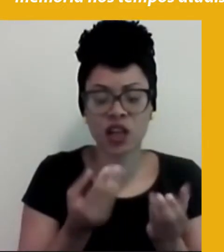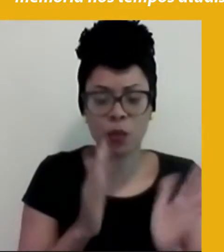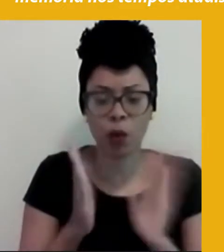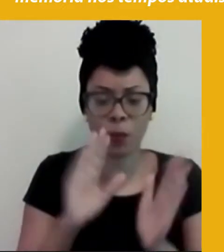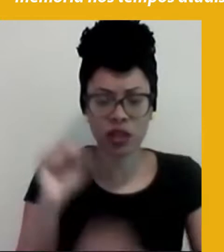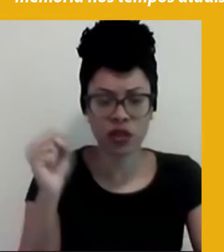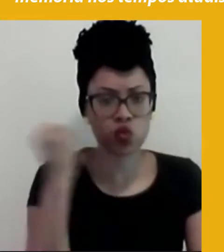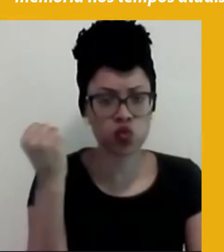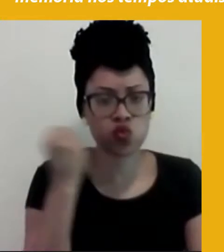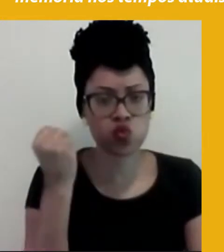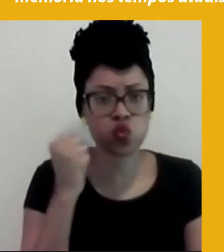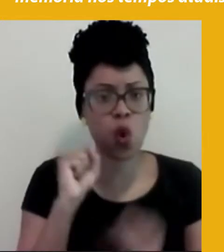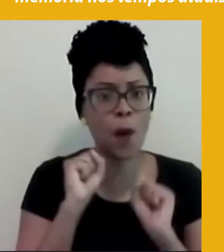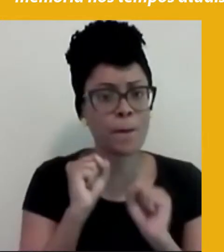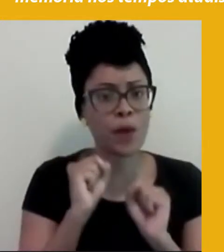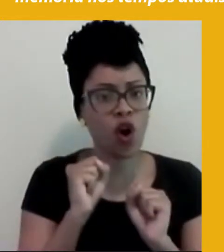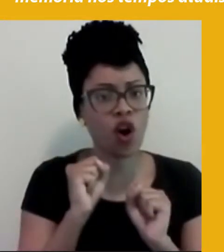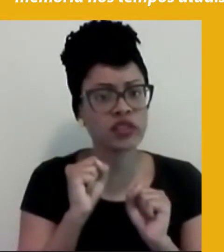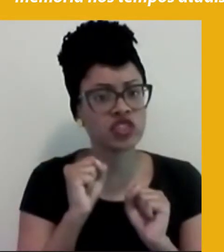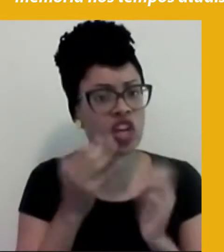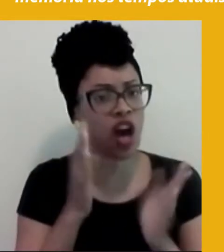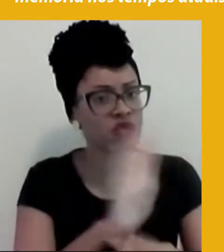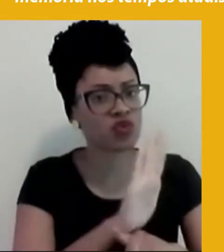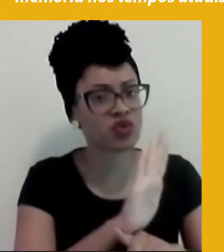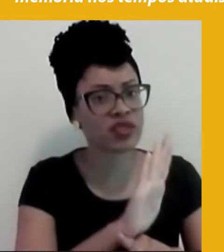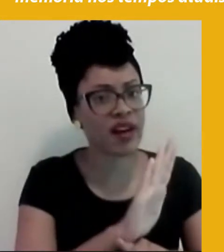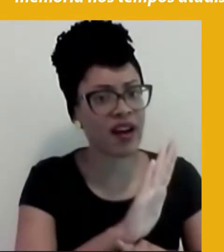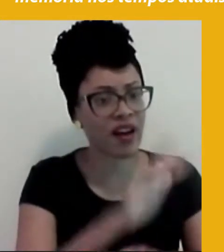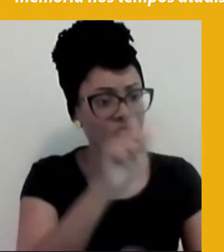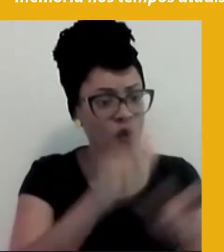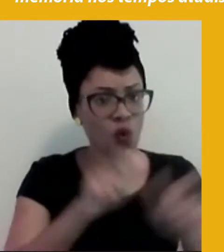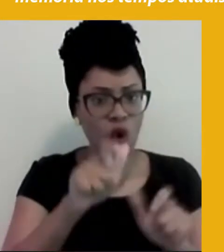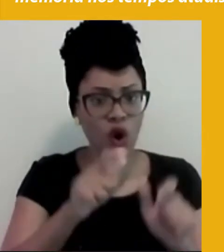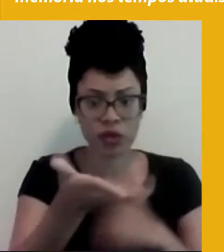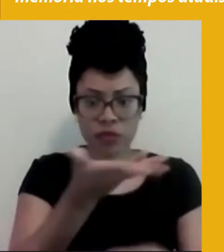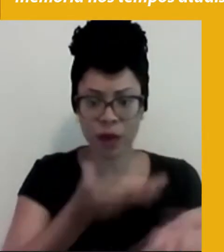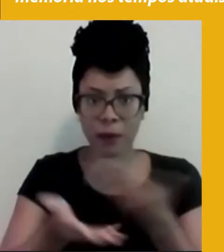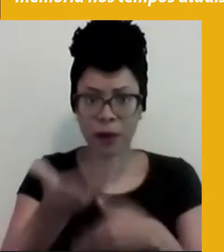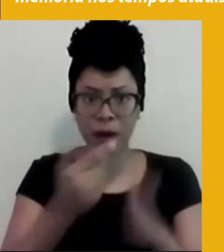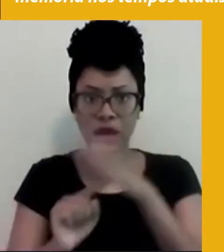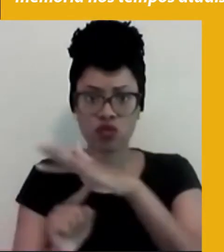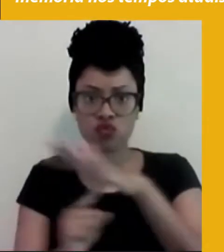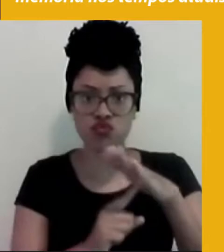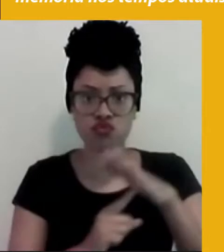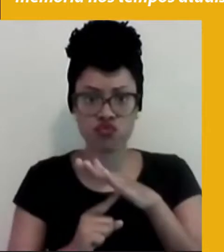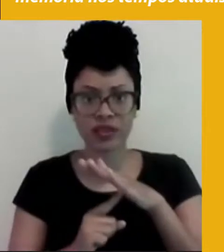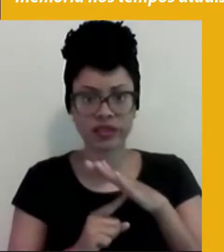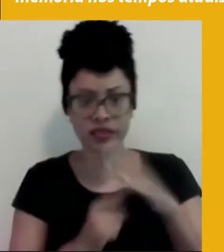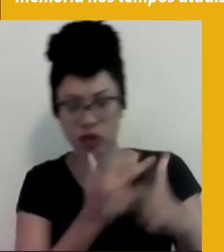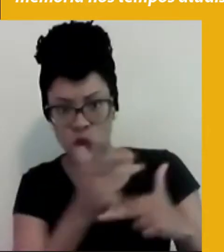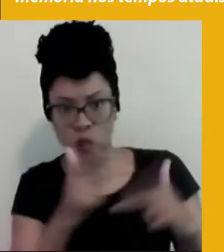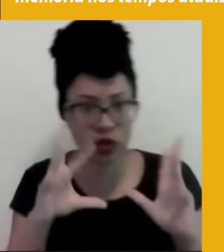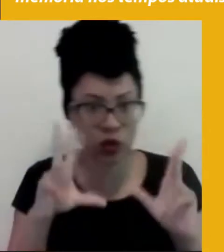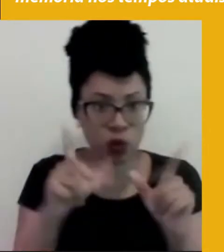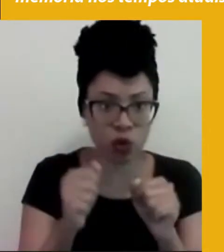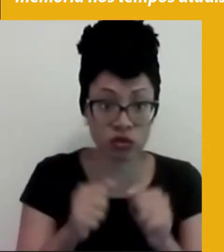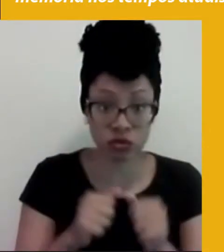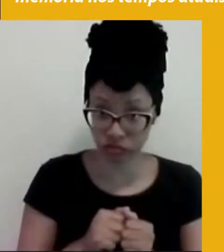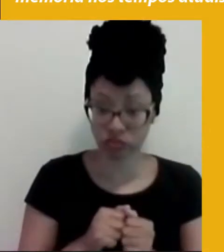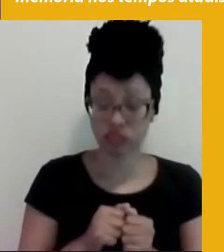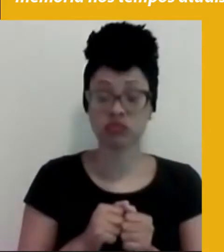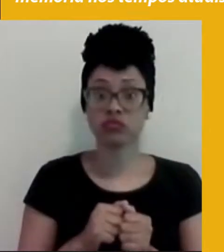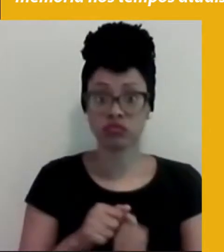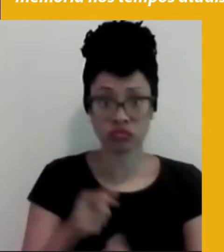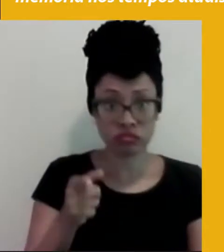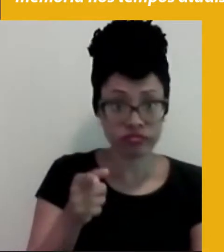com a Terra? Assim, você acredita? Fernando, a tua pergunta é sensacional, porque ela aponta para a superação, inclusive, disso que eu